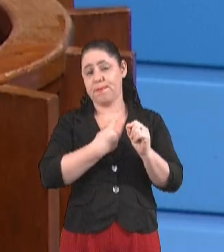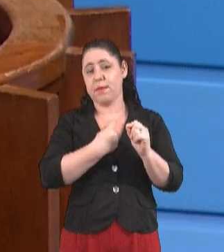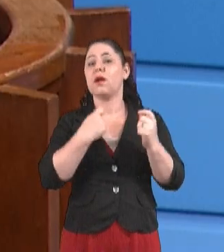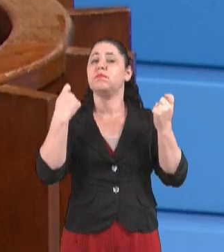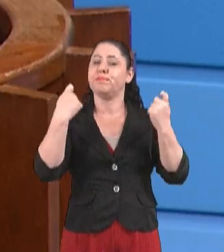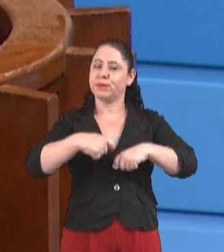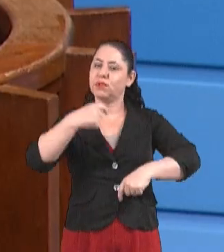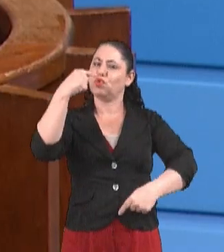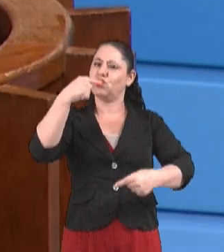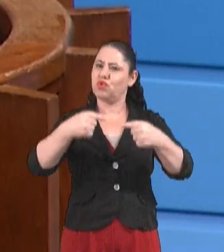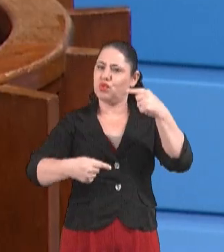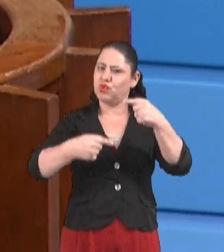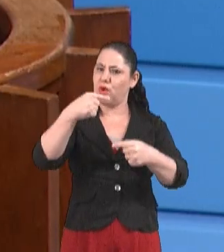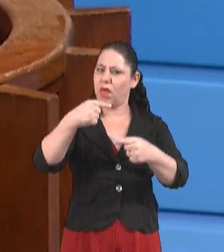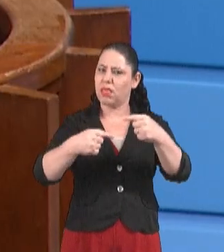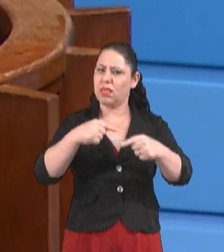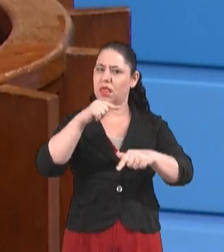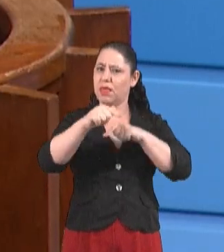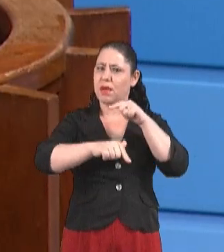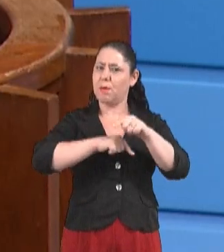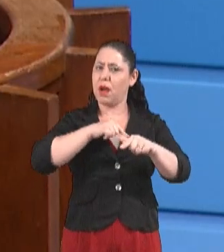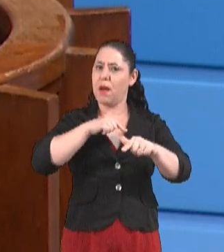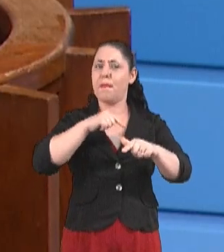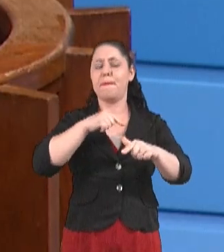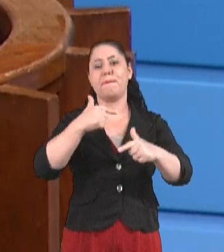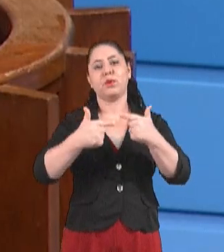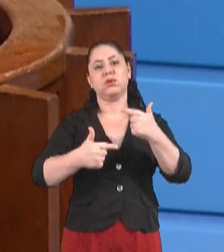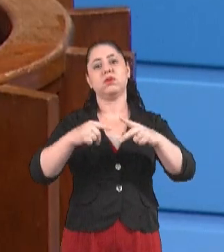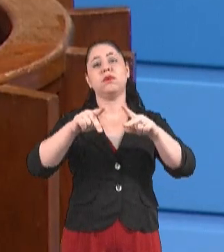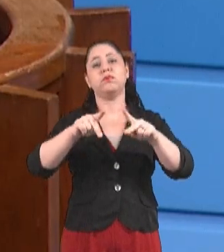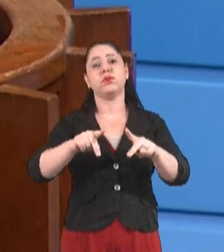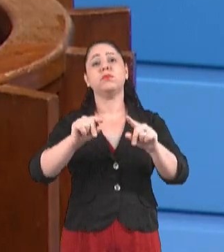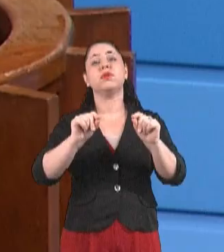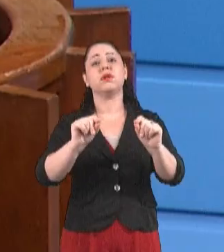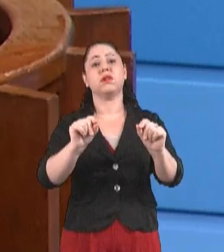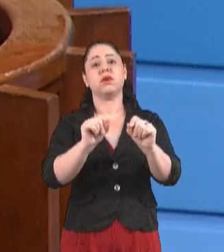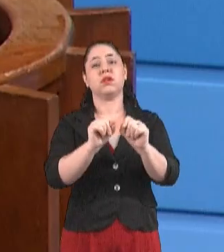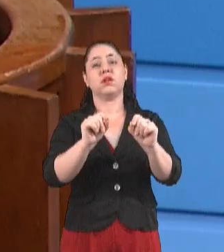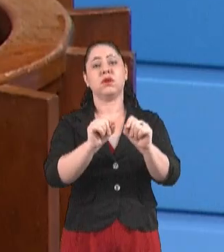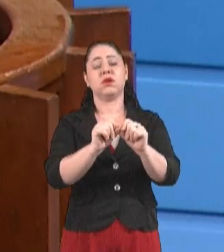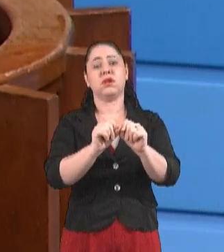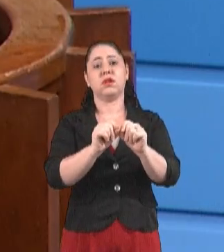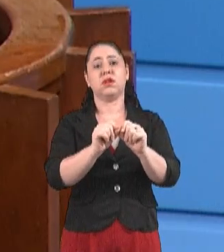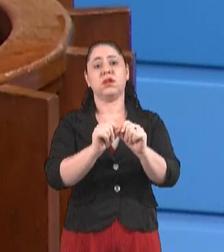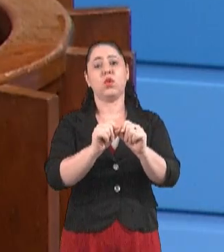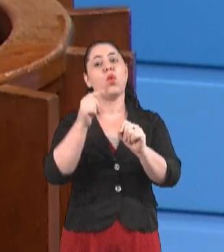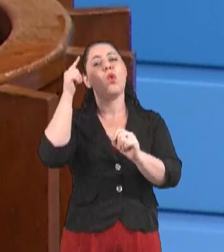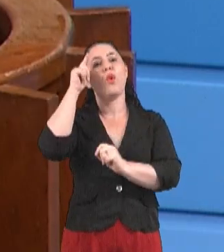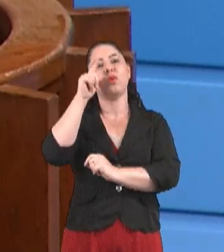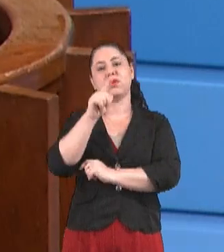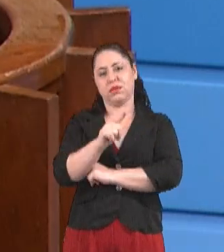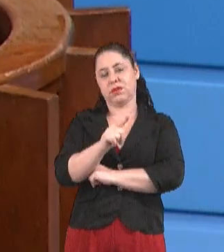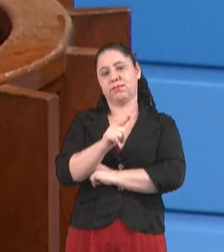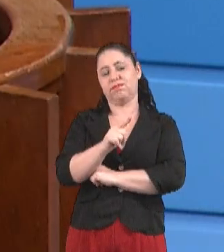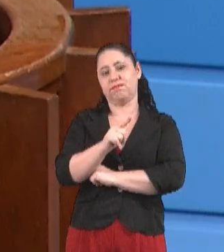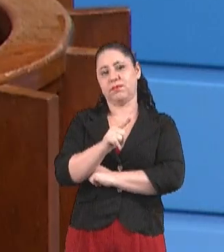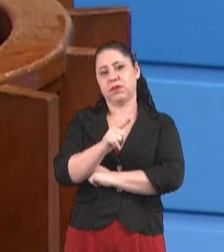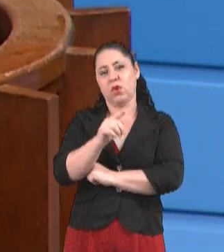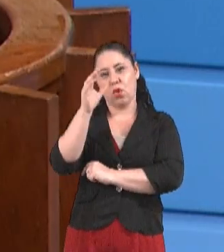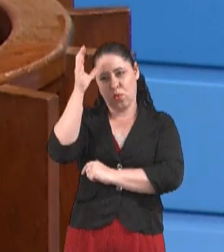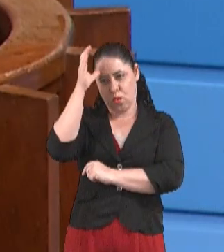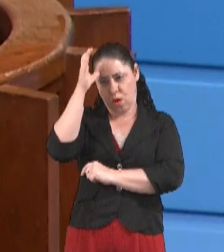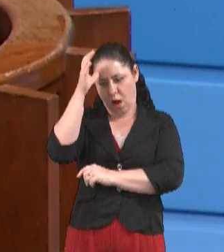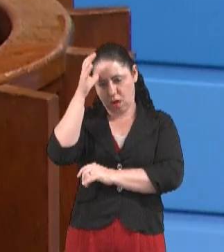que debater e trabalhar políticas públicas para que realmente a gente venha conseguir